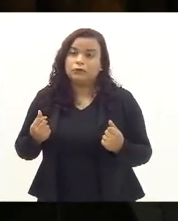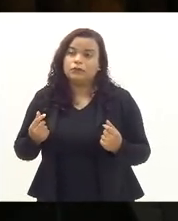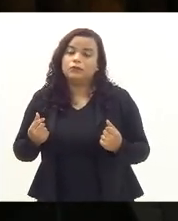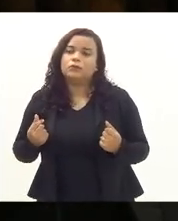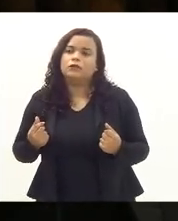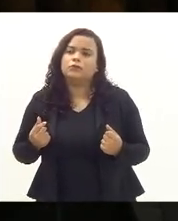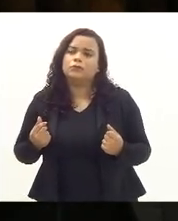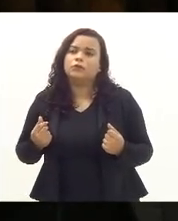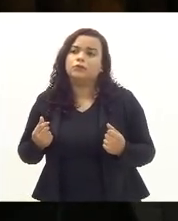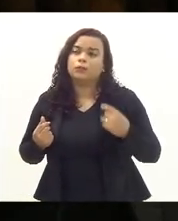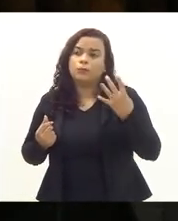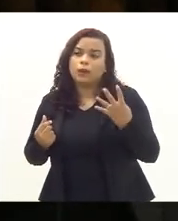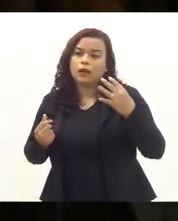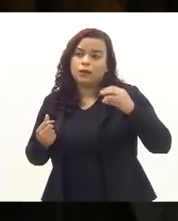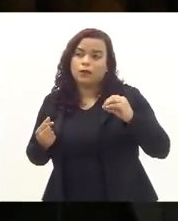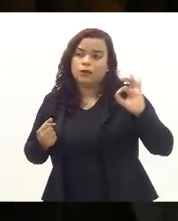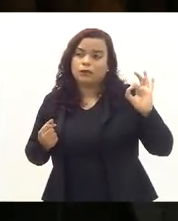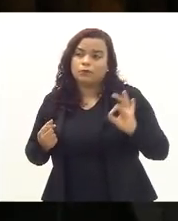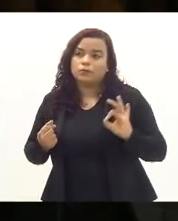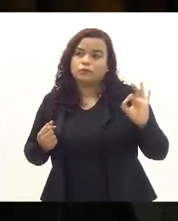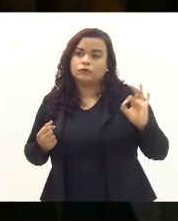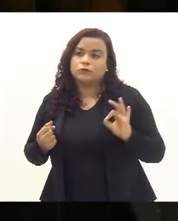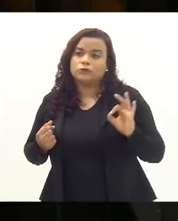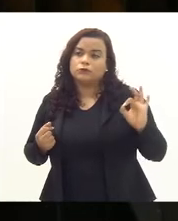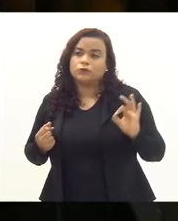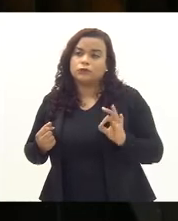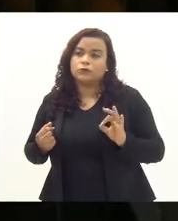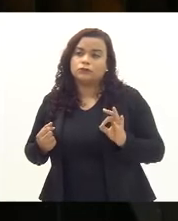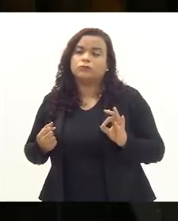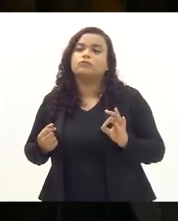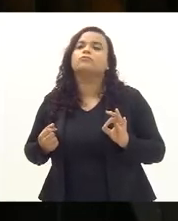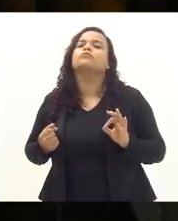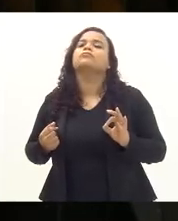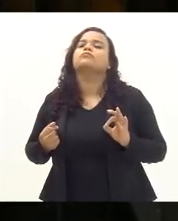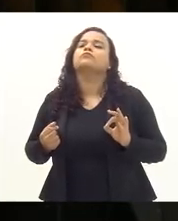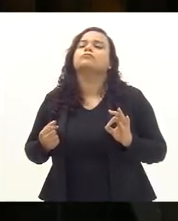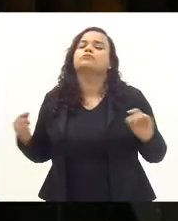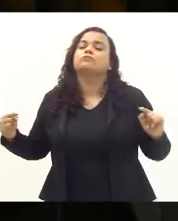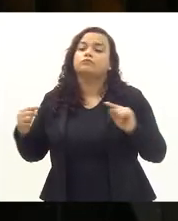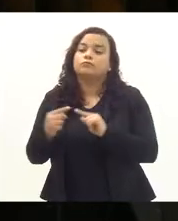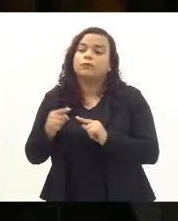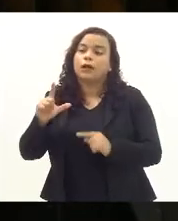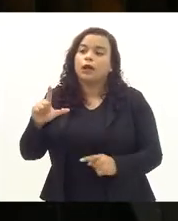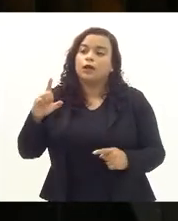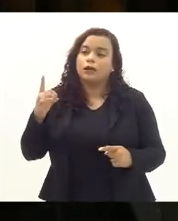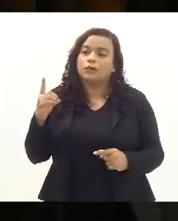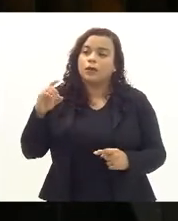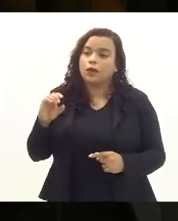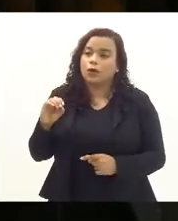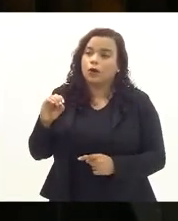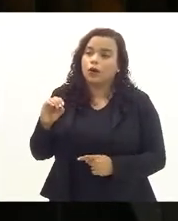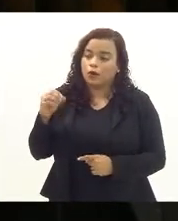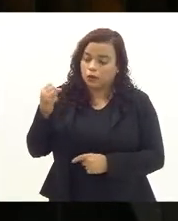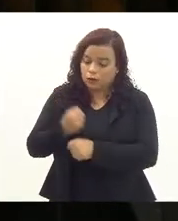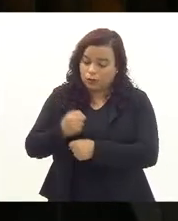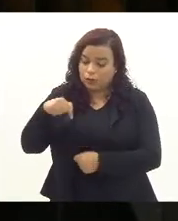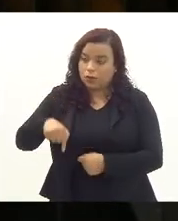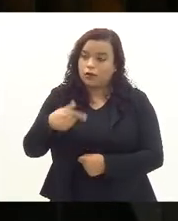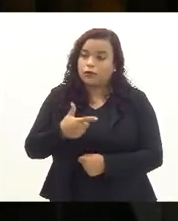praticamente quarenta por cento cotejada com a Élida de 22